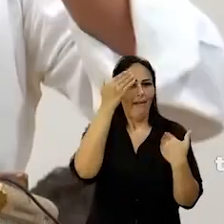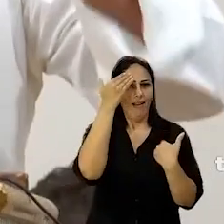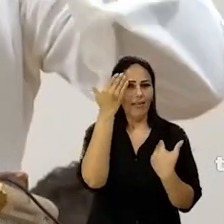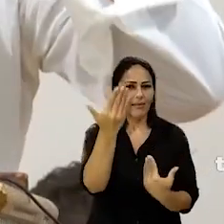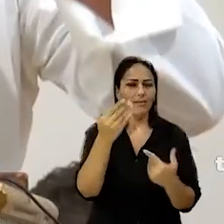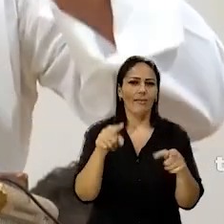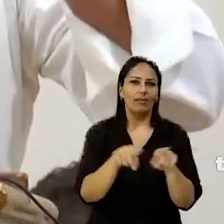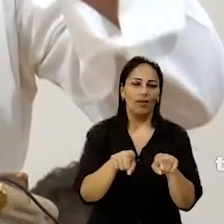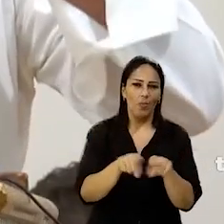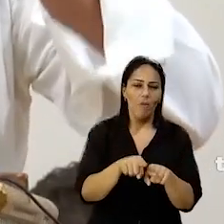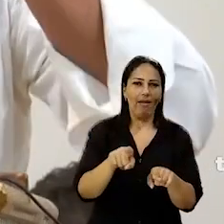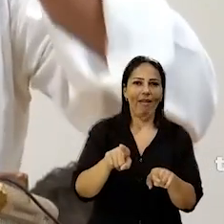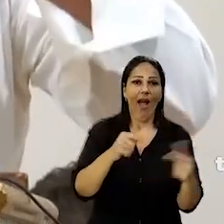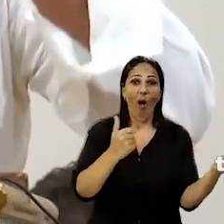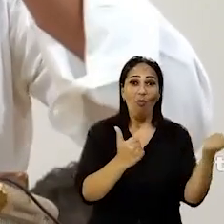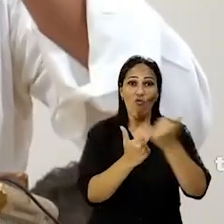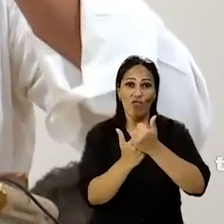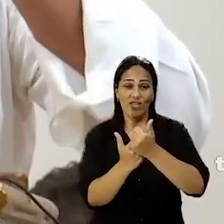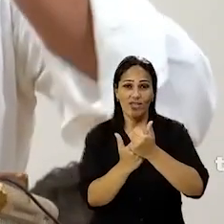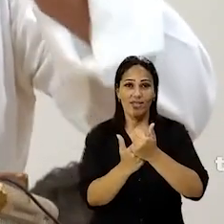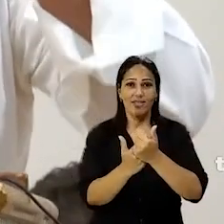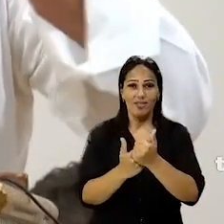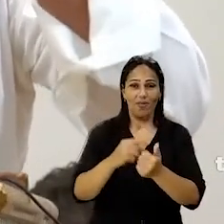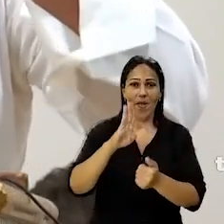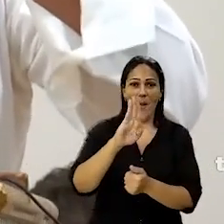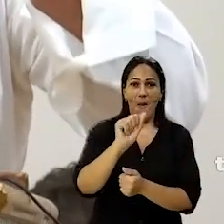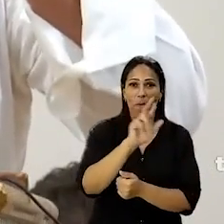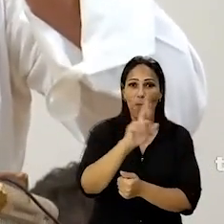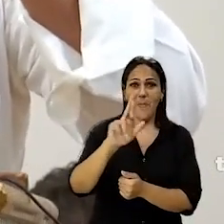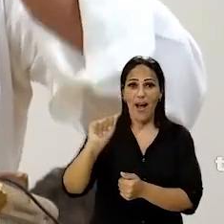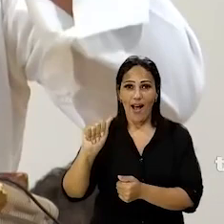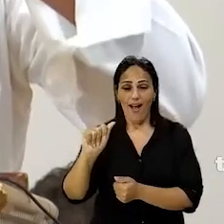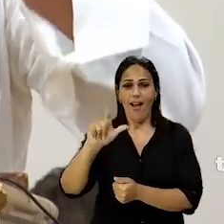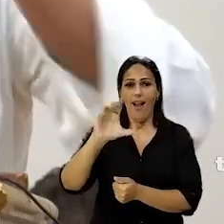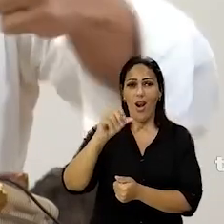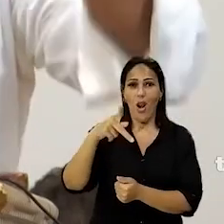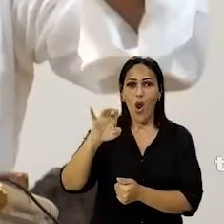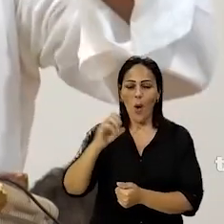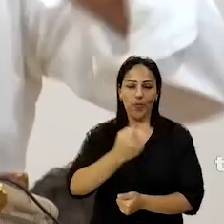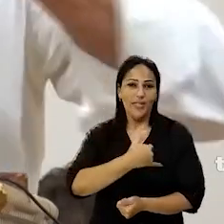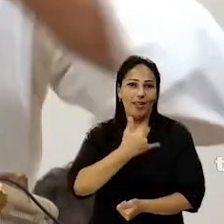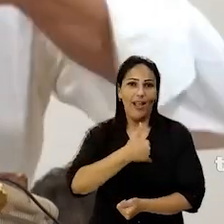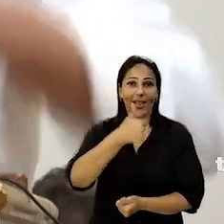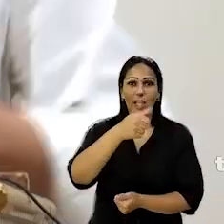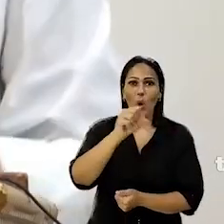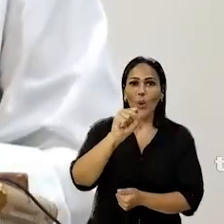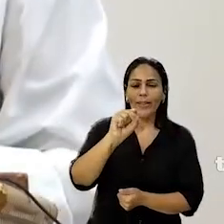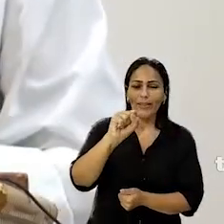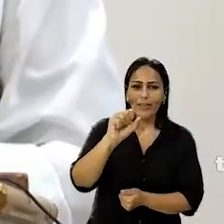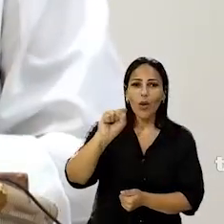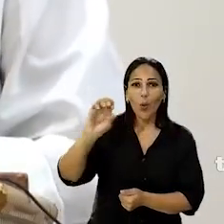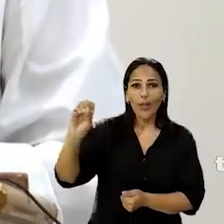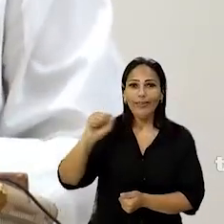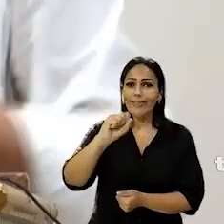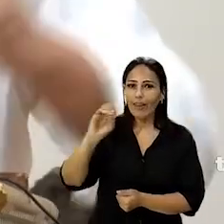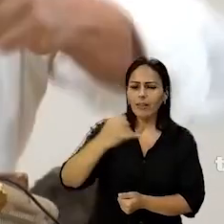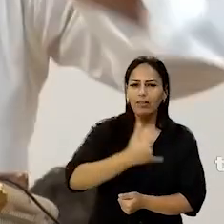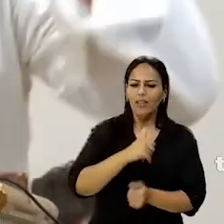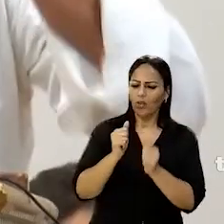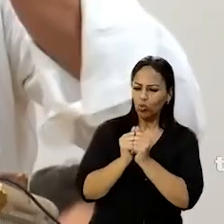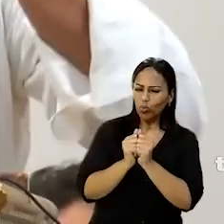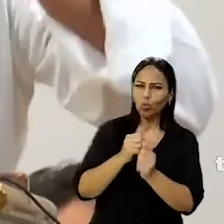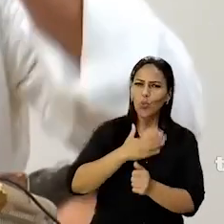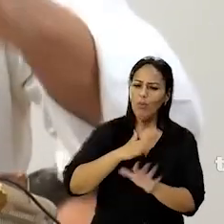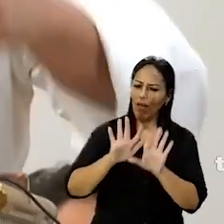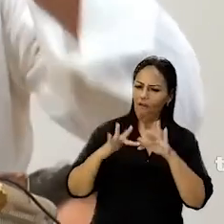ao grande vice-prefeito Barra Lopes, 80 anos de vida, homem sério que está ao nosso lado, a família